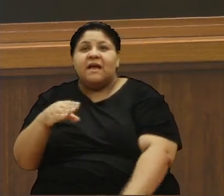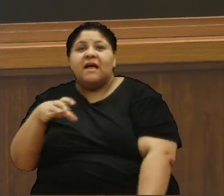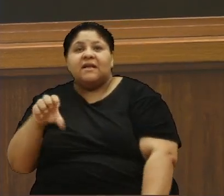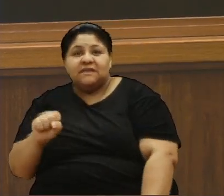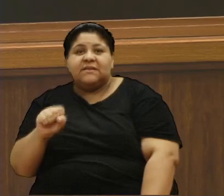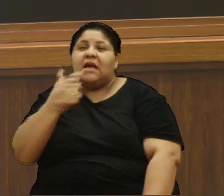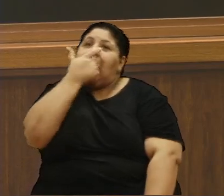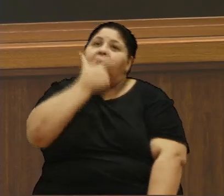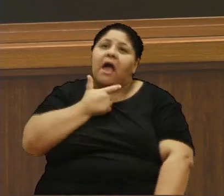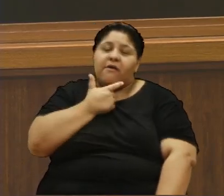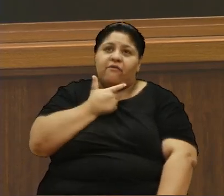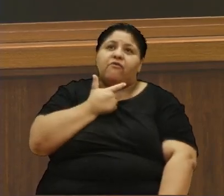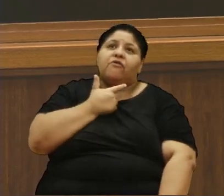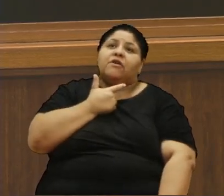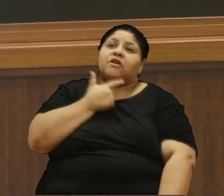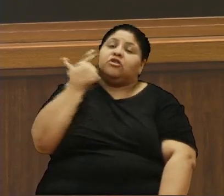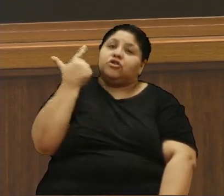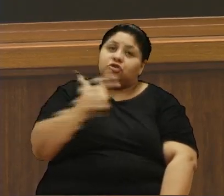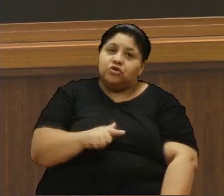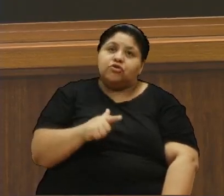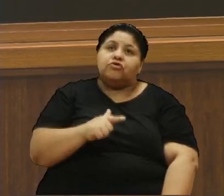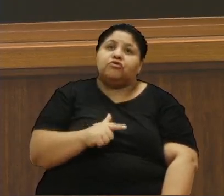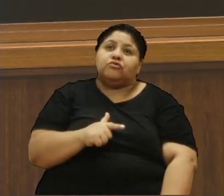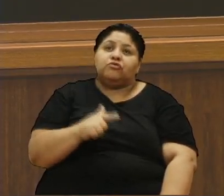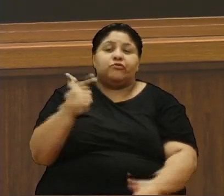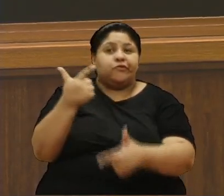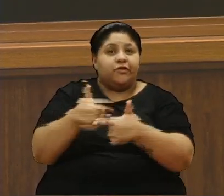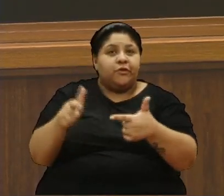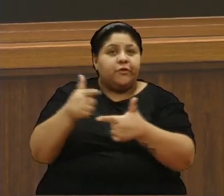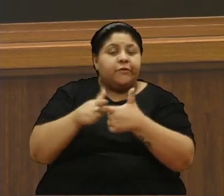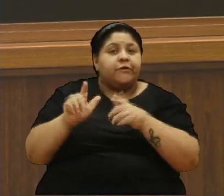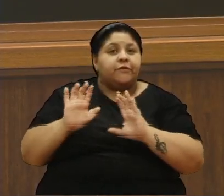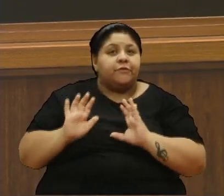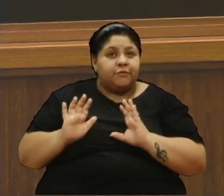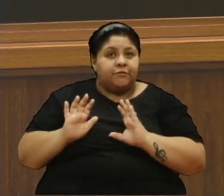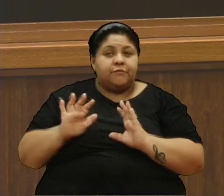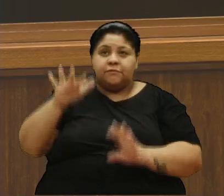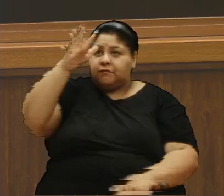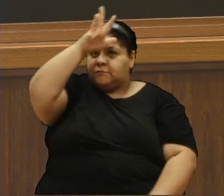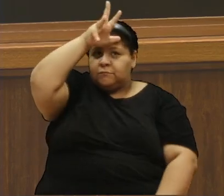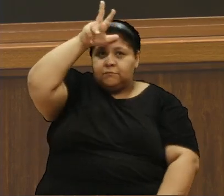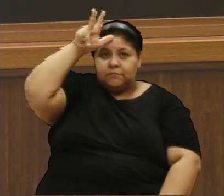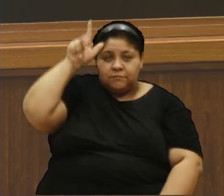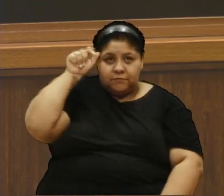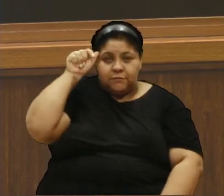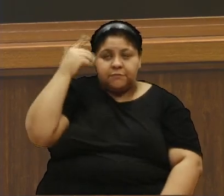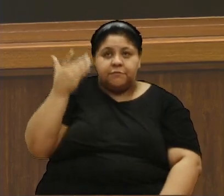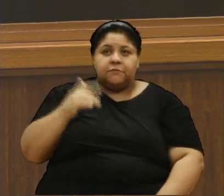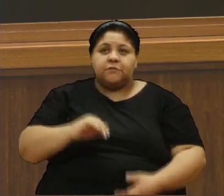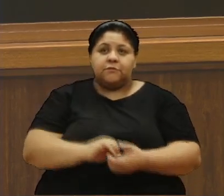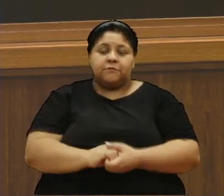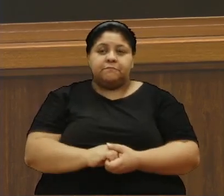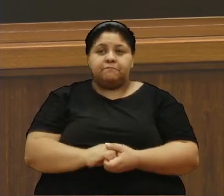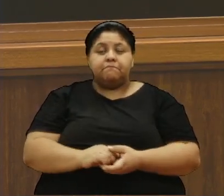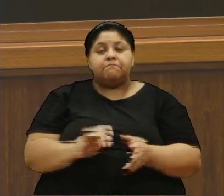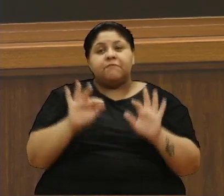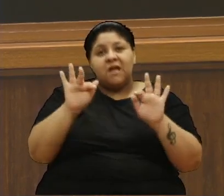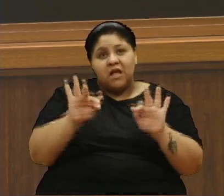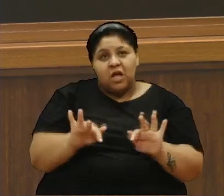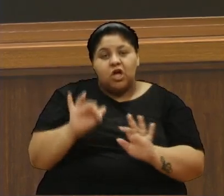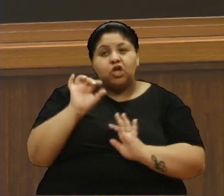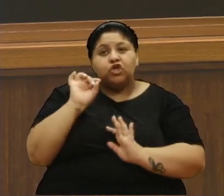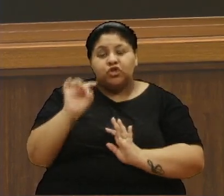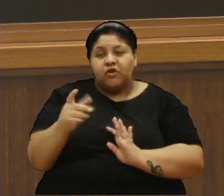assim, olha, mais uma vez um engodo do Executivo Municipal. Por fim, eu só